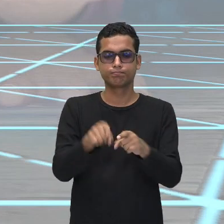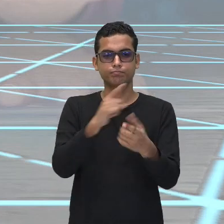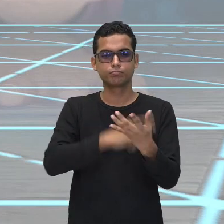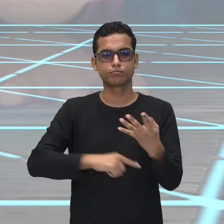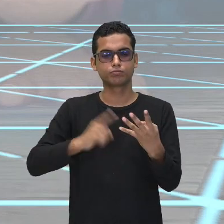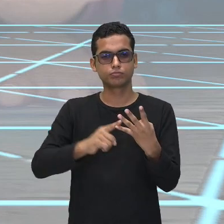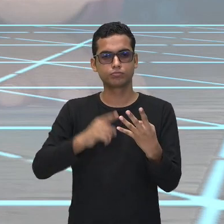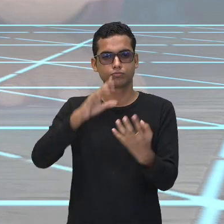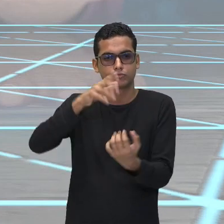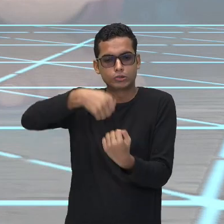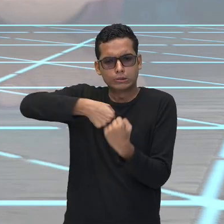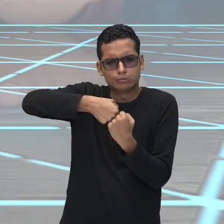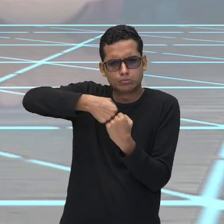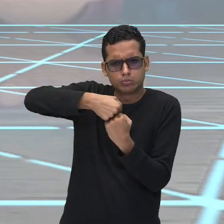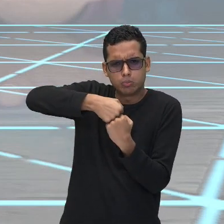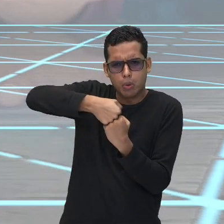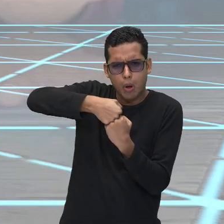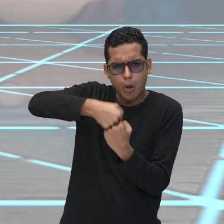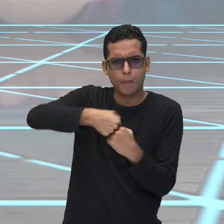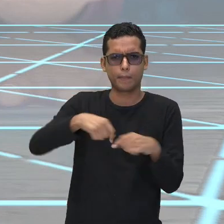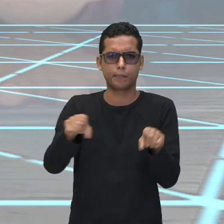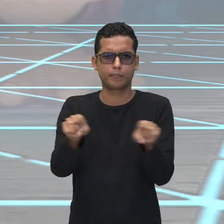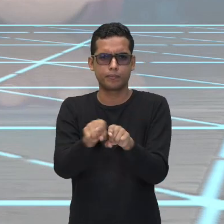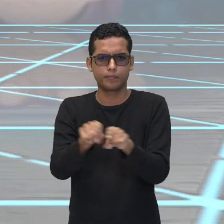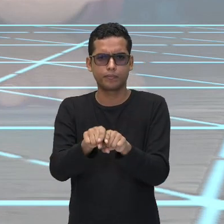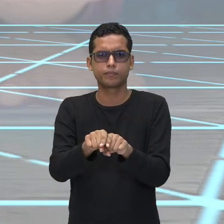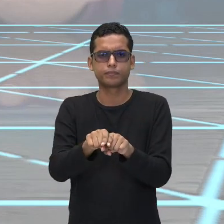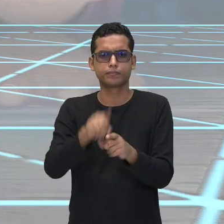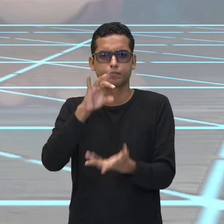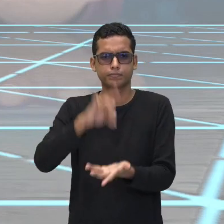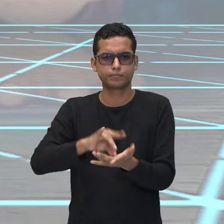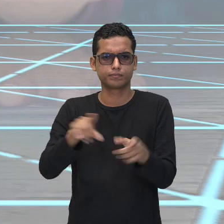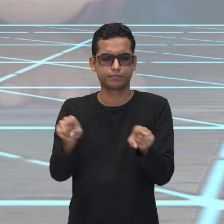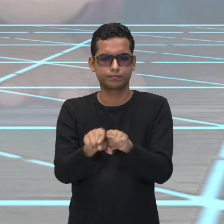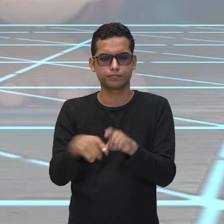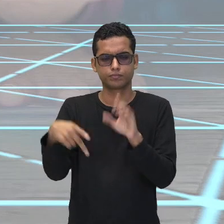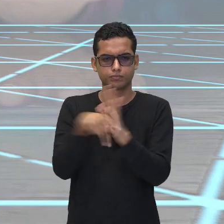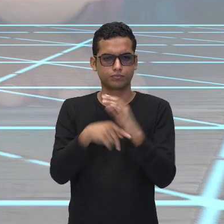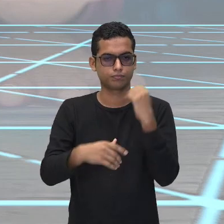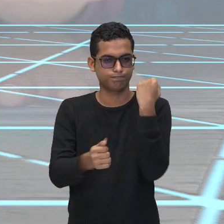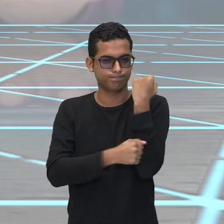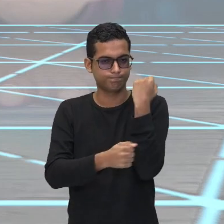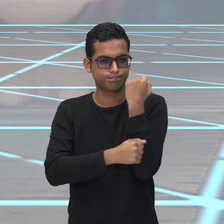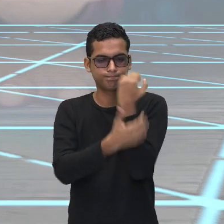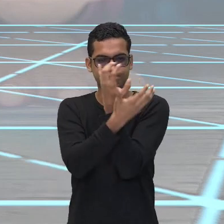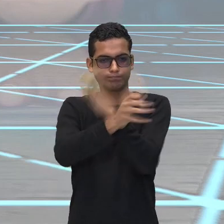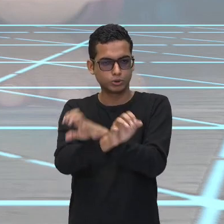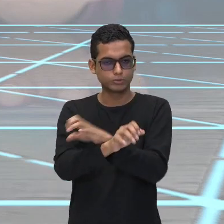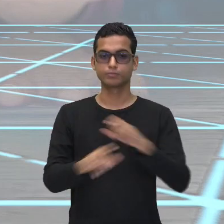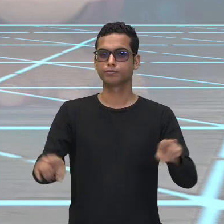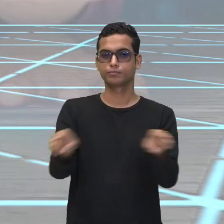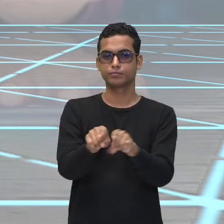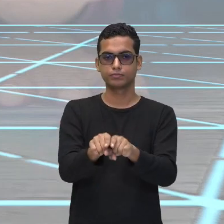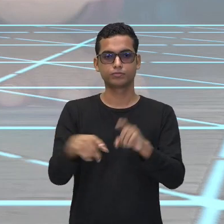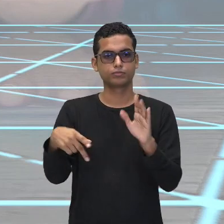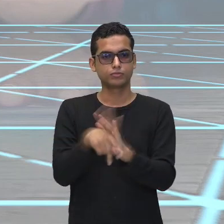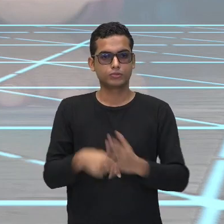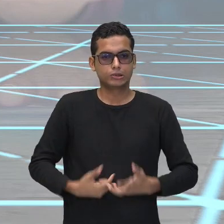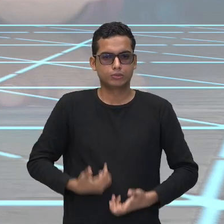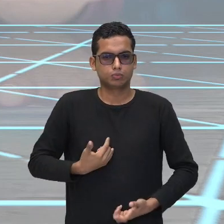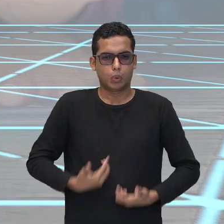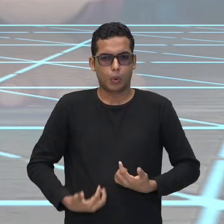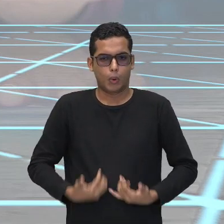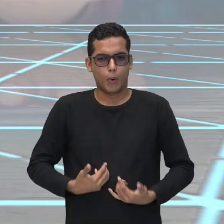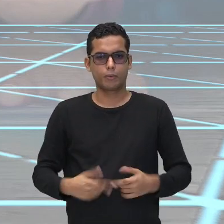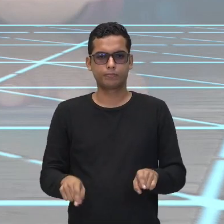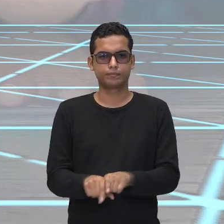artrose, artrite, que são doenças relacionadas à questão óssea, né, o refluxo esofágico, câncer